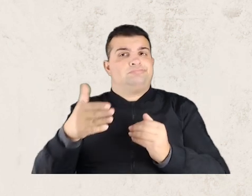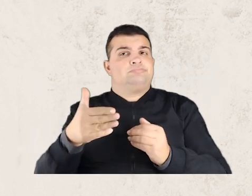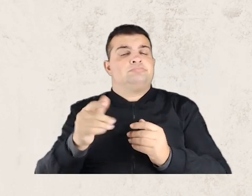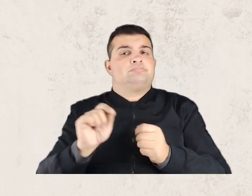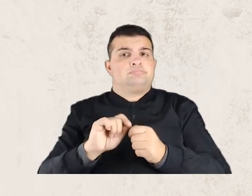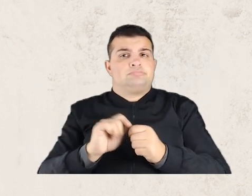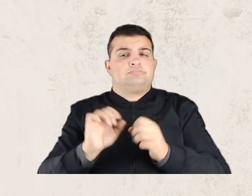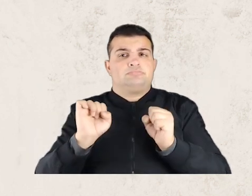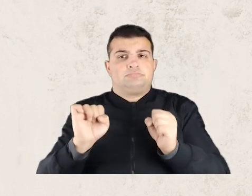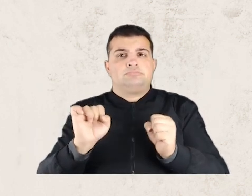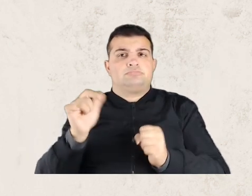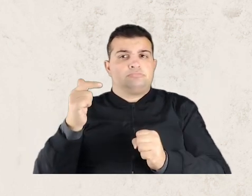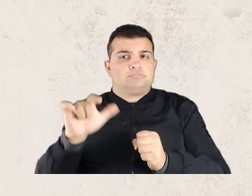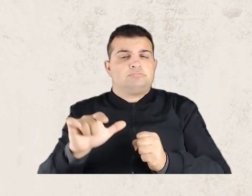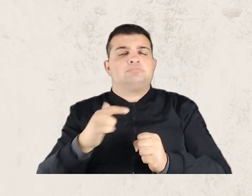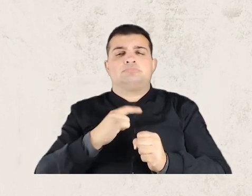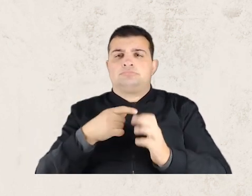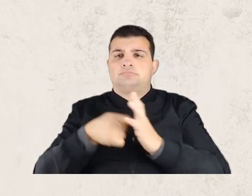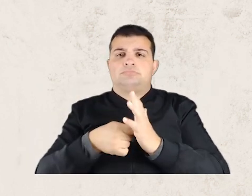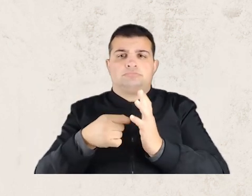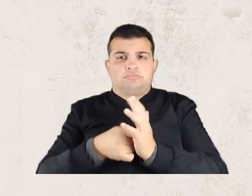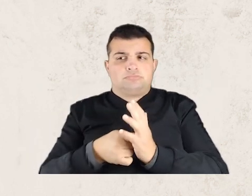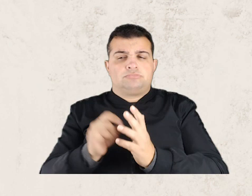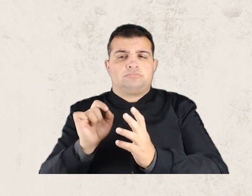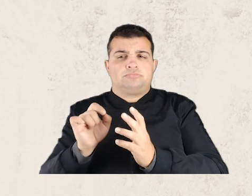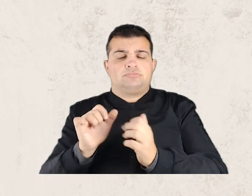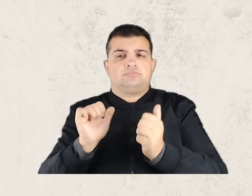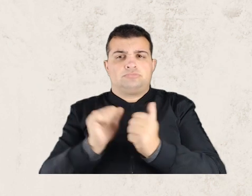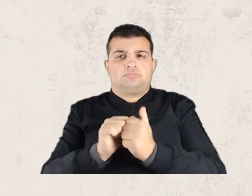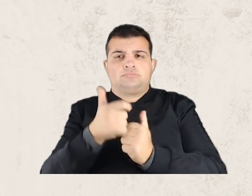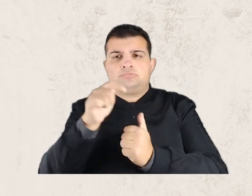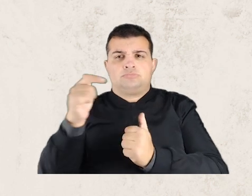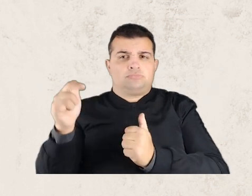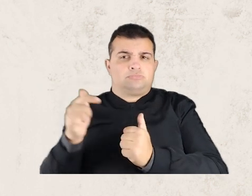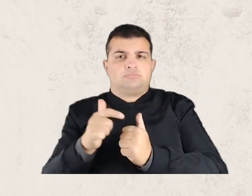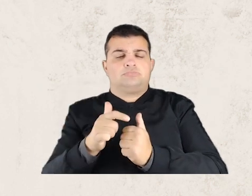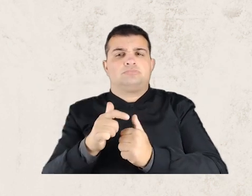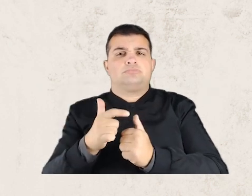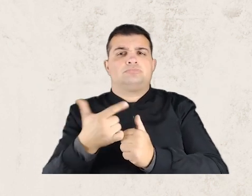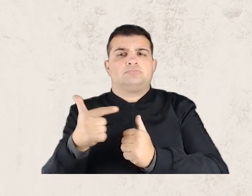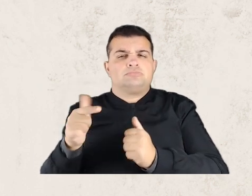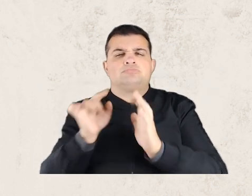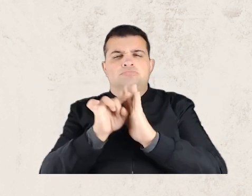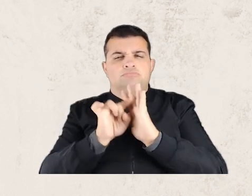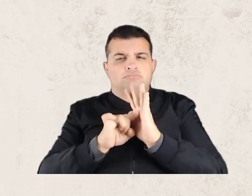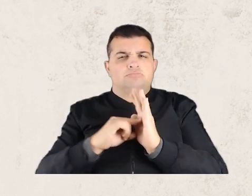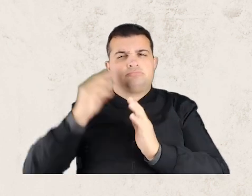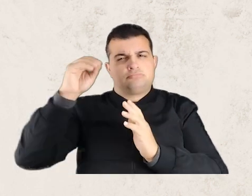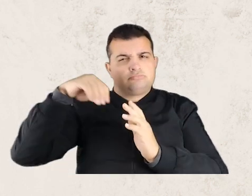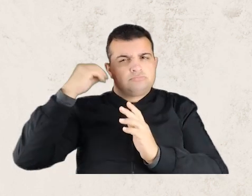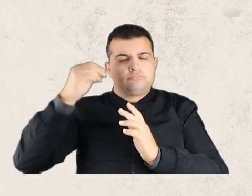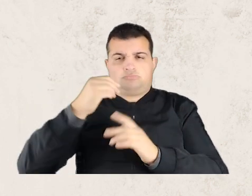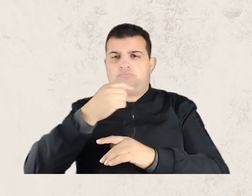para a psicologia ser social, ela precisa ser plural e não colonizada. E aí eu insisto na ideia processo.